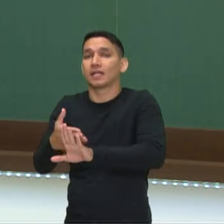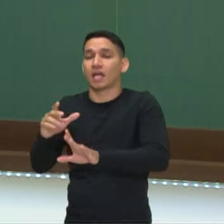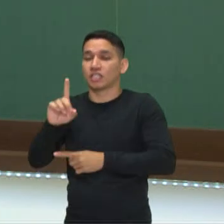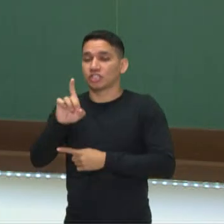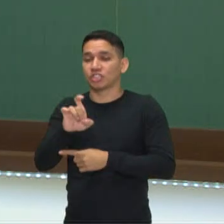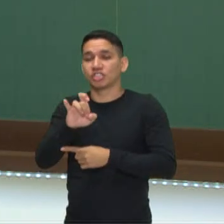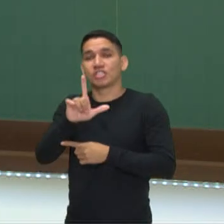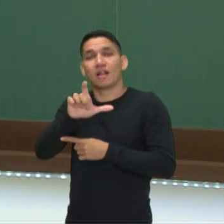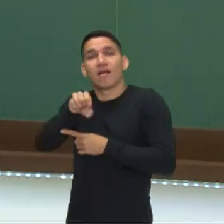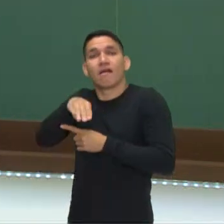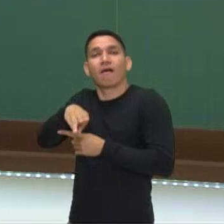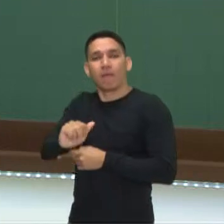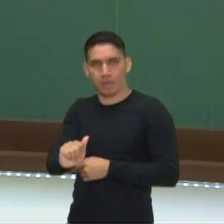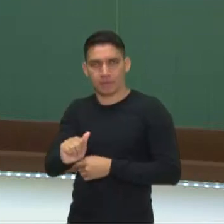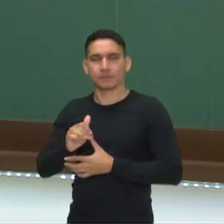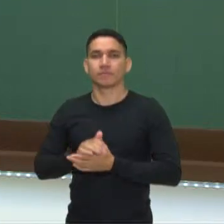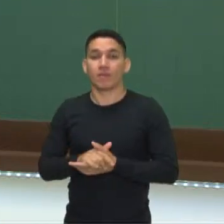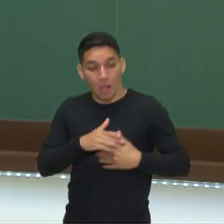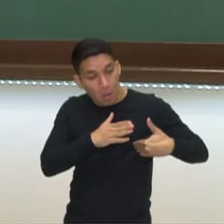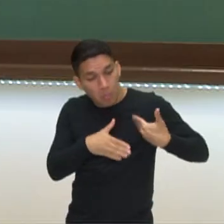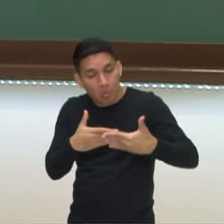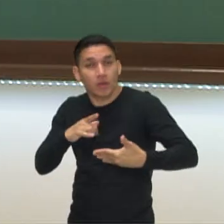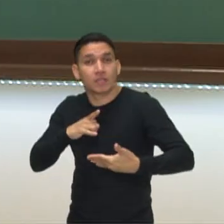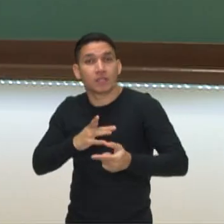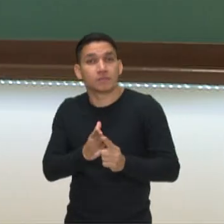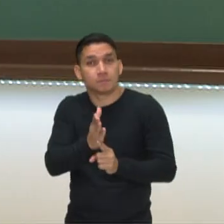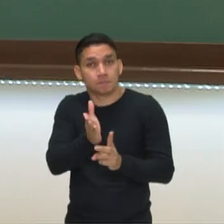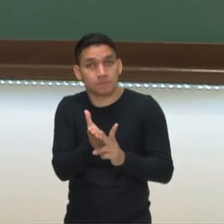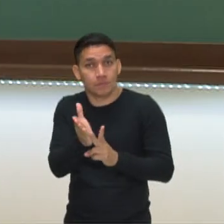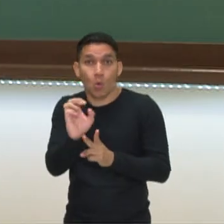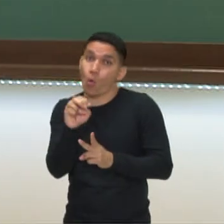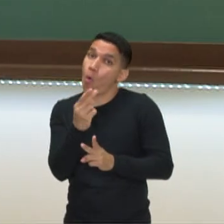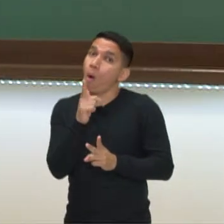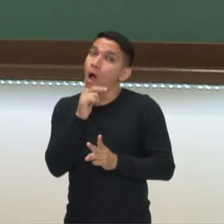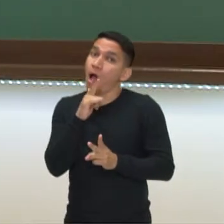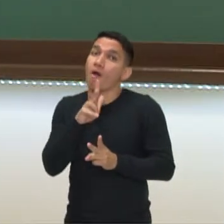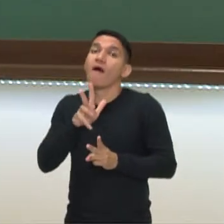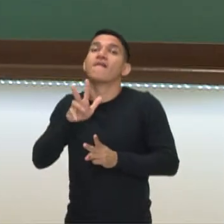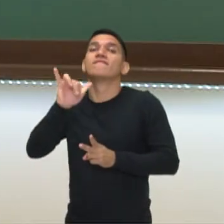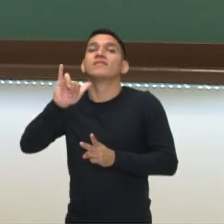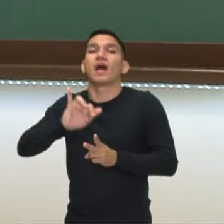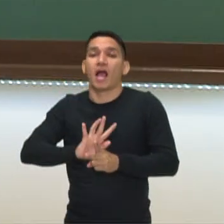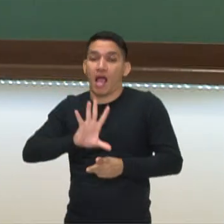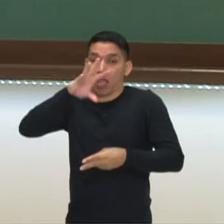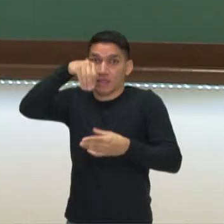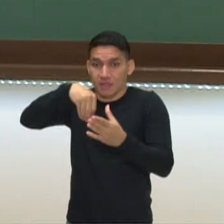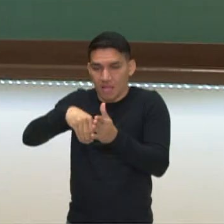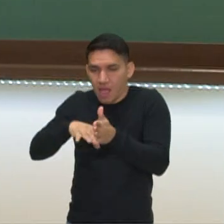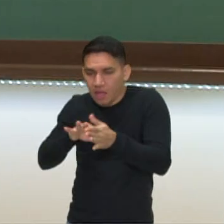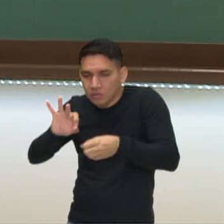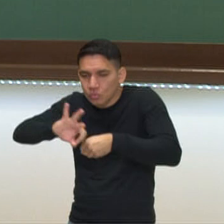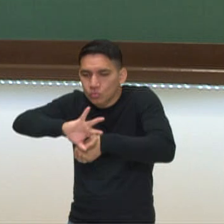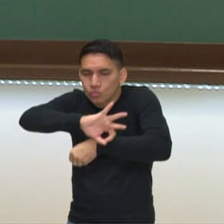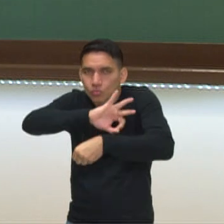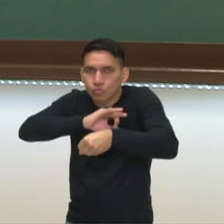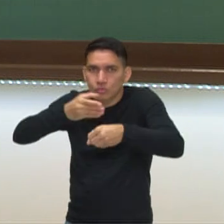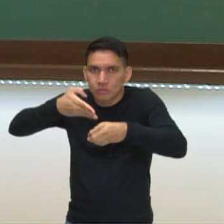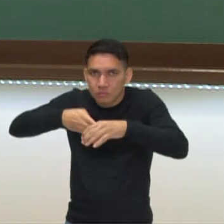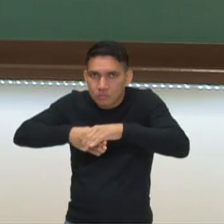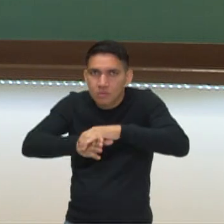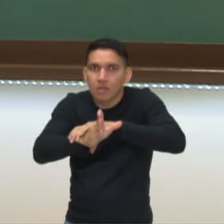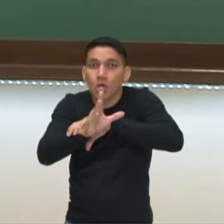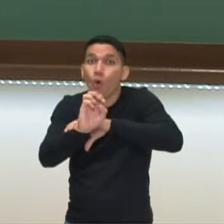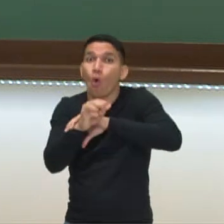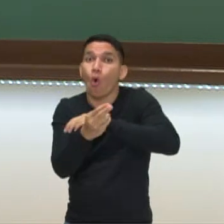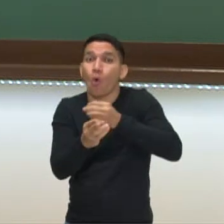xilema. E esse processo tem duas vias, ou a água pode passar por dentro das células, ou ela passa